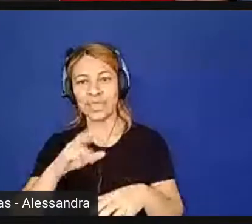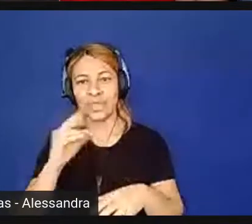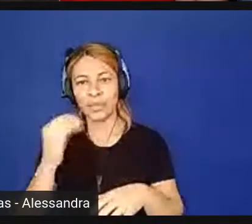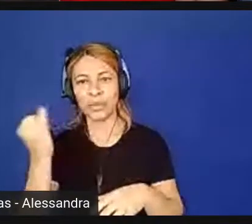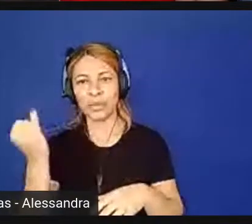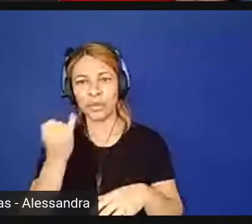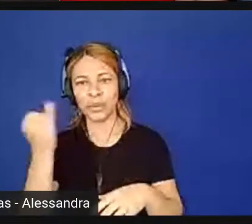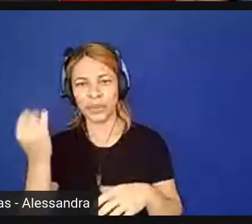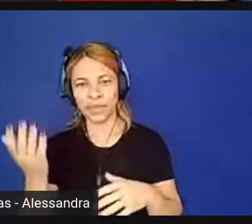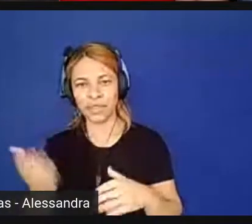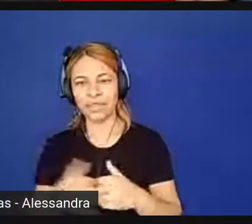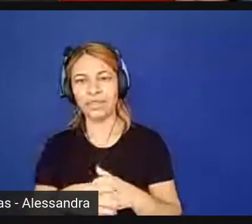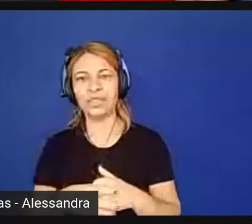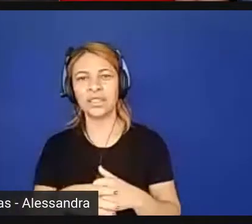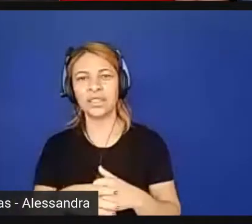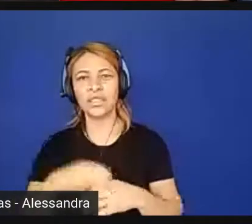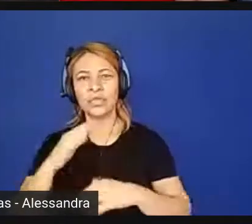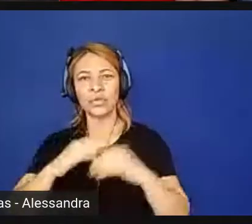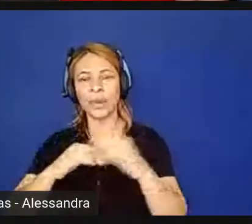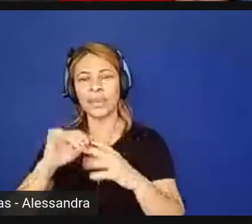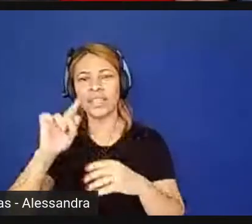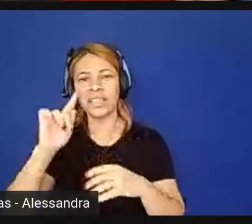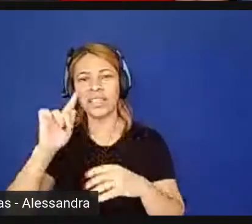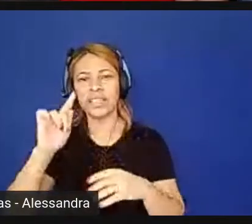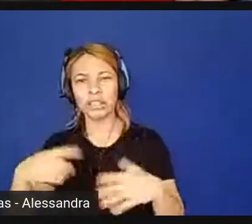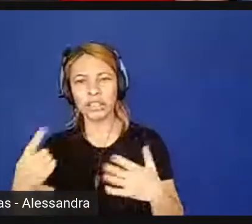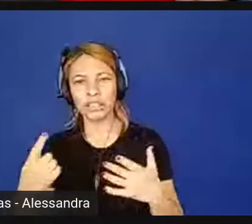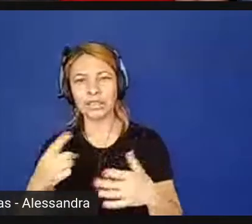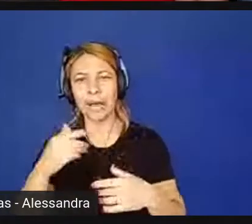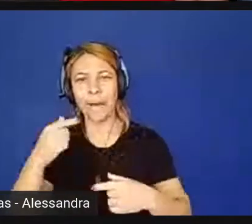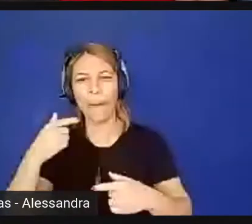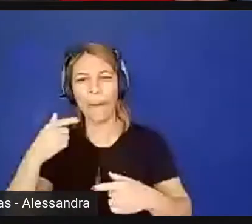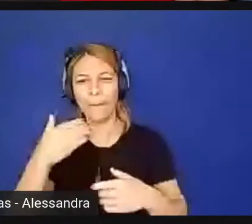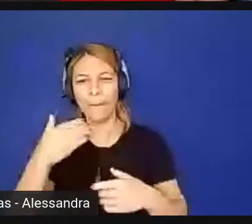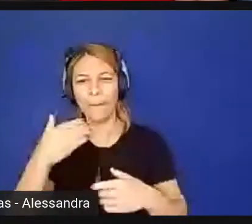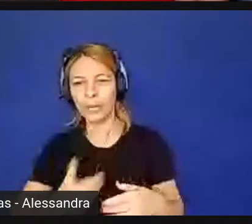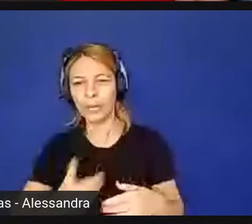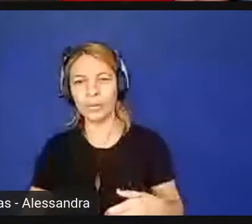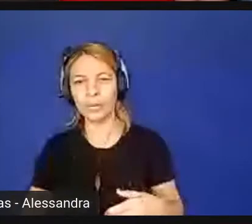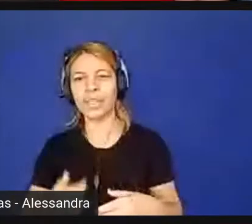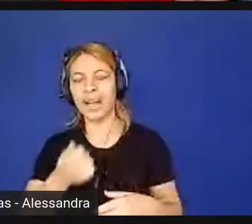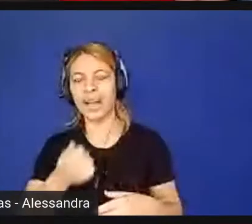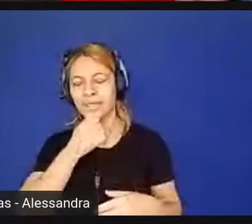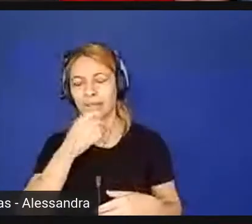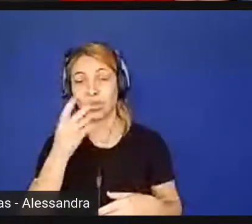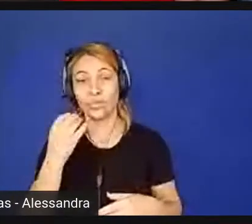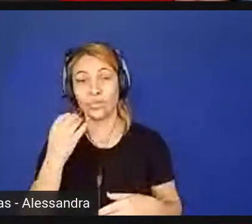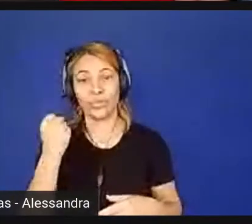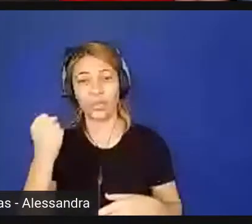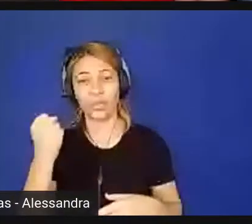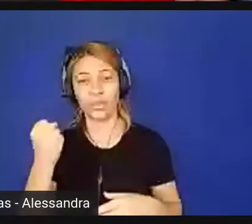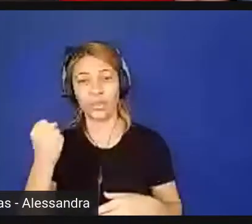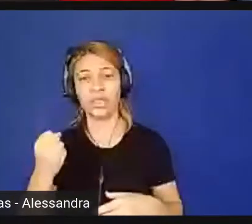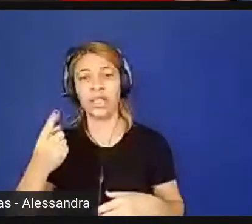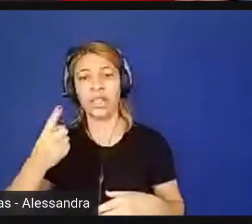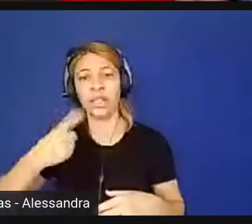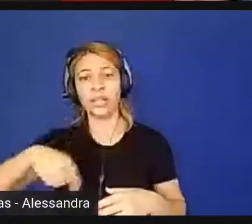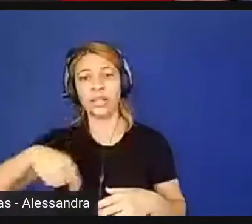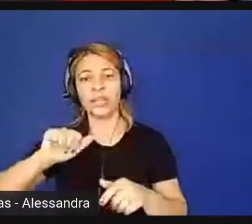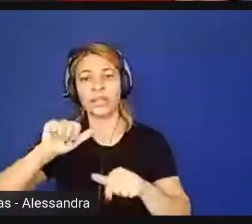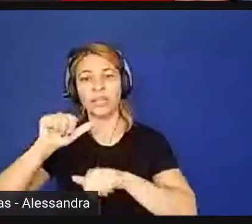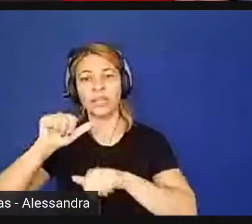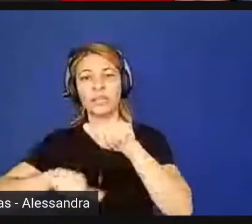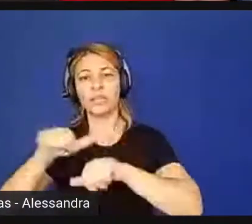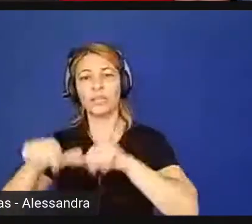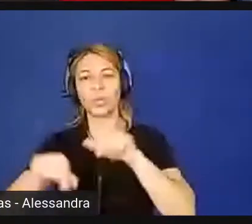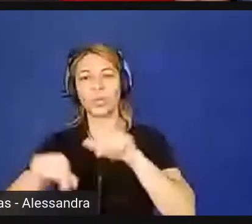essa coisa de gestão pública cartorial ainda, muito forte. Muito forte, e é preciso que a gente mude isso. E o Rafael,